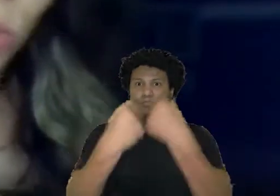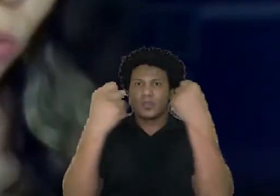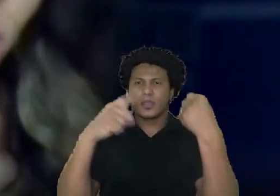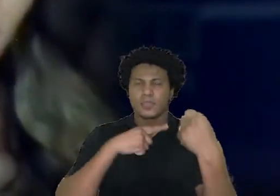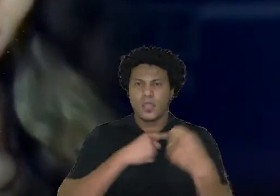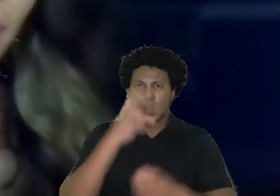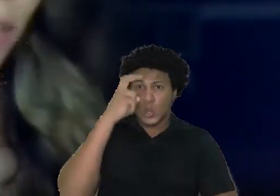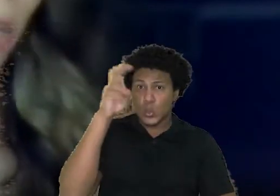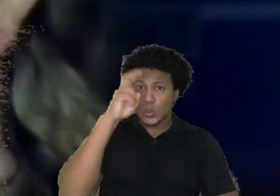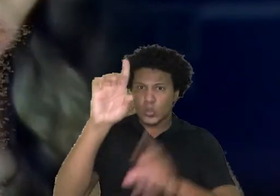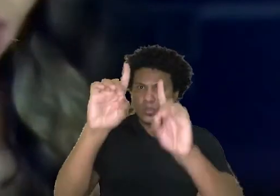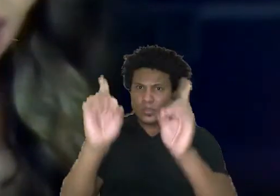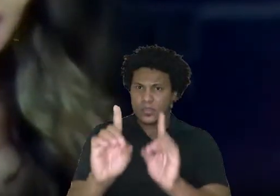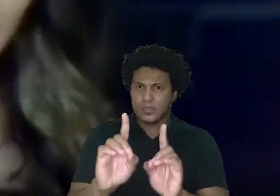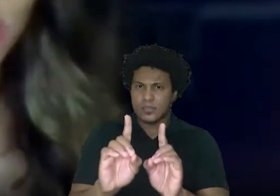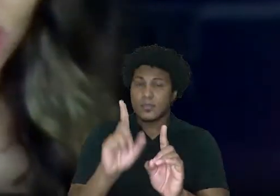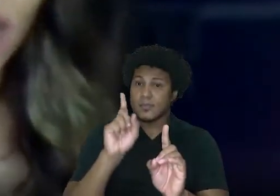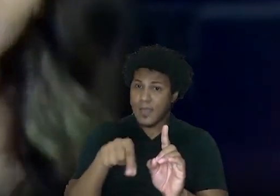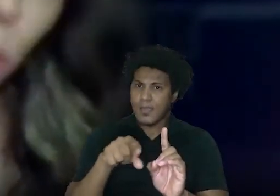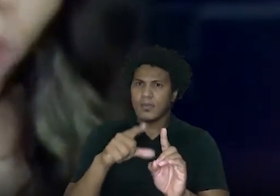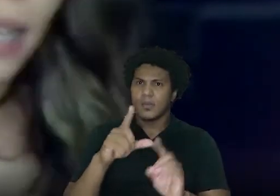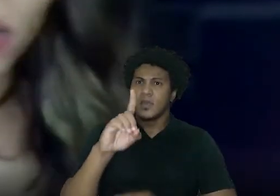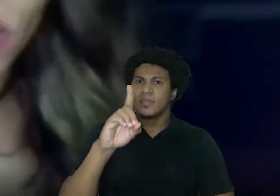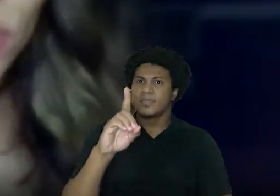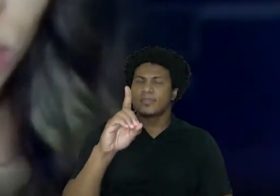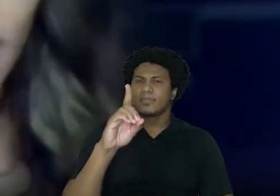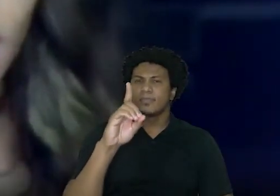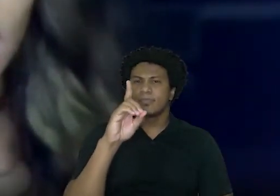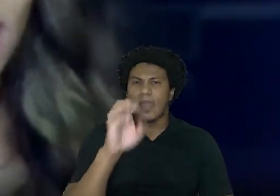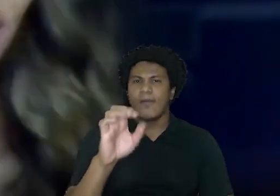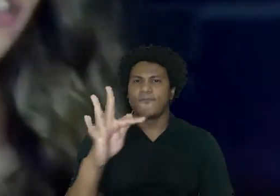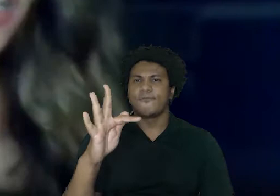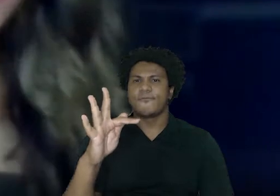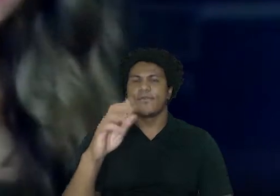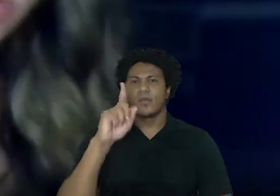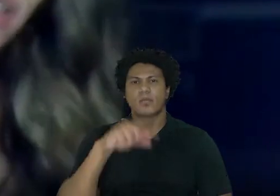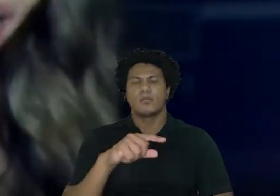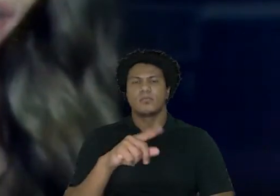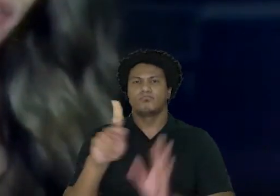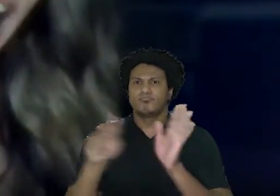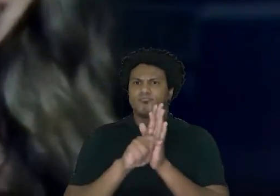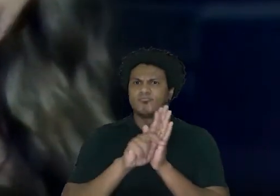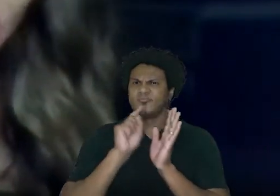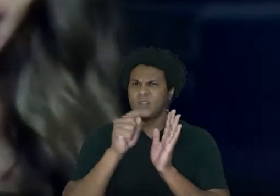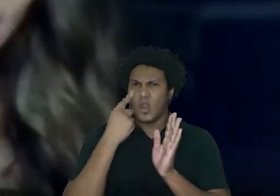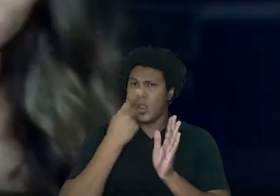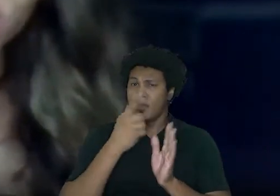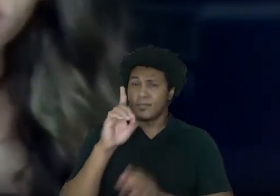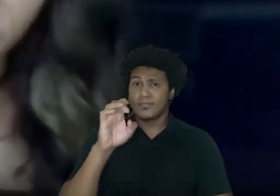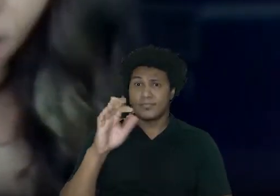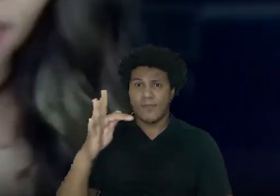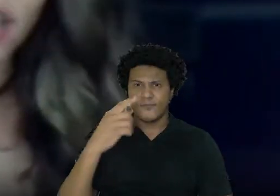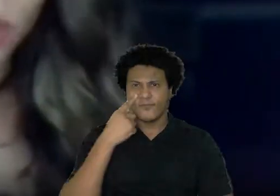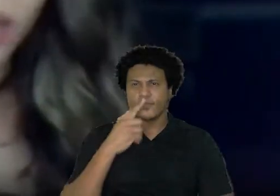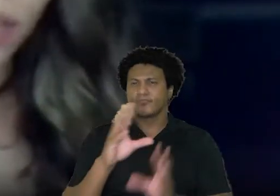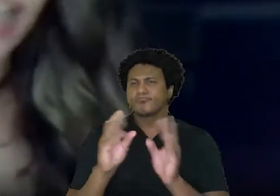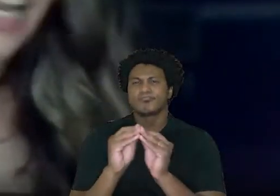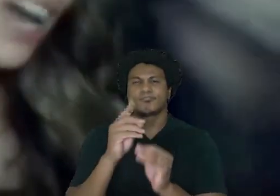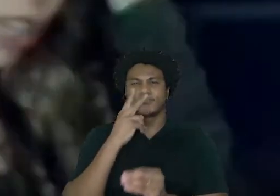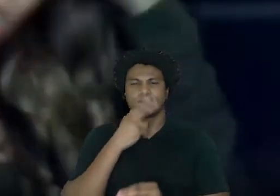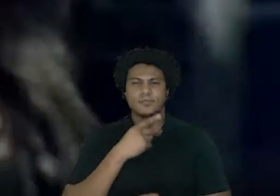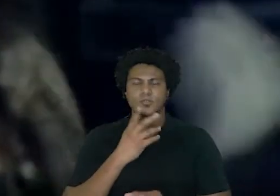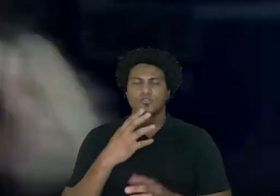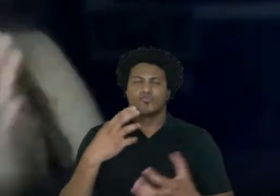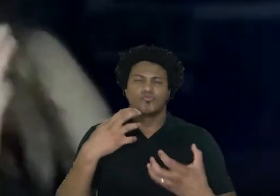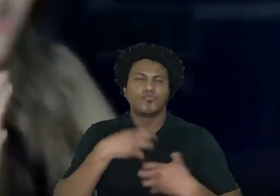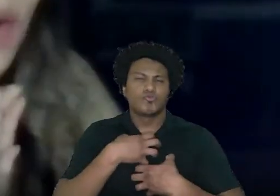várias culturas dentro da cultura brasileira. E, inclusive, elas vão precisar se confrontar. Eu acho que a cultura DF, assegurar que a cultura DF ela sobreviva...